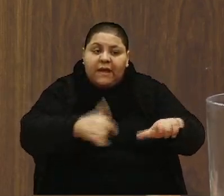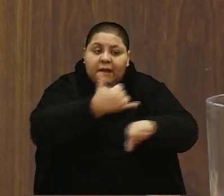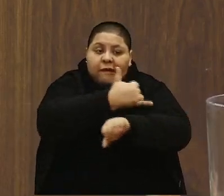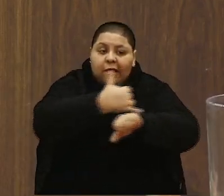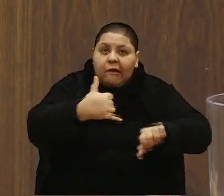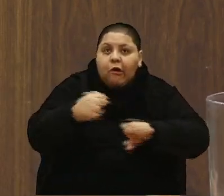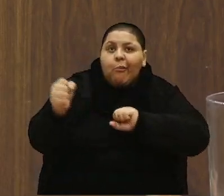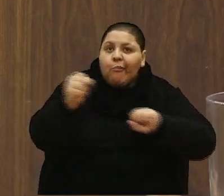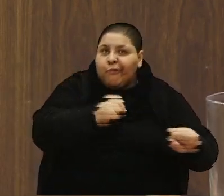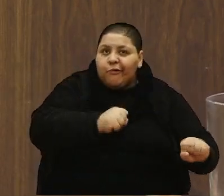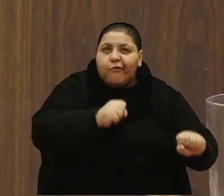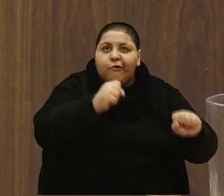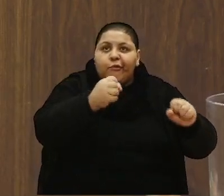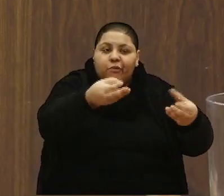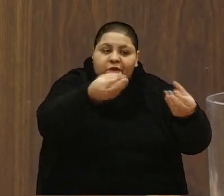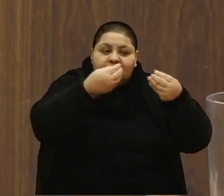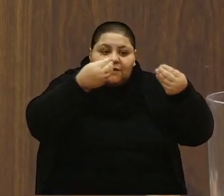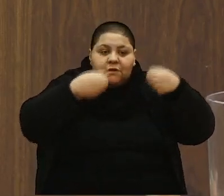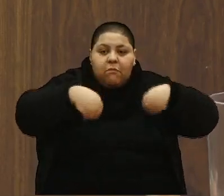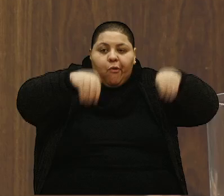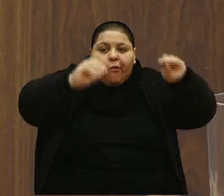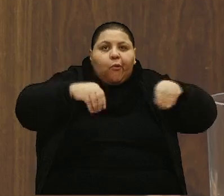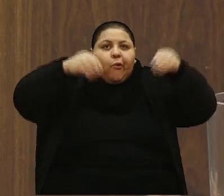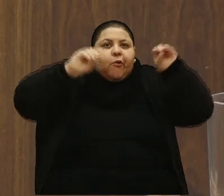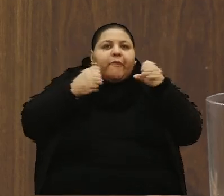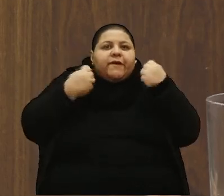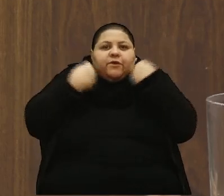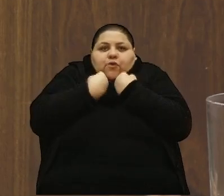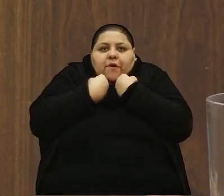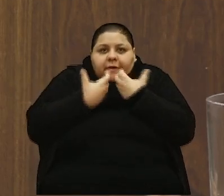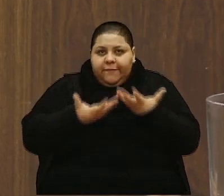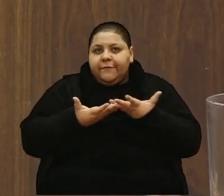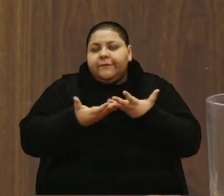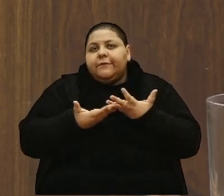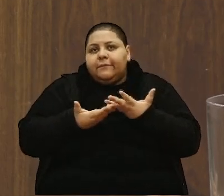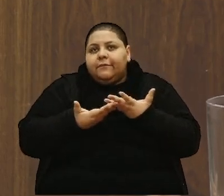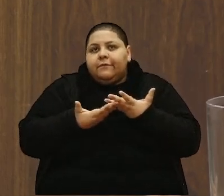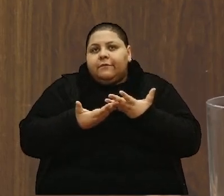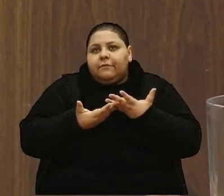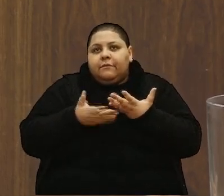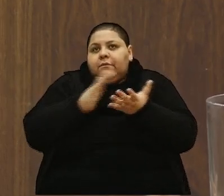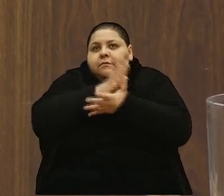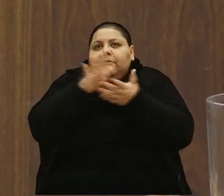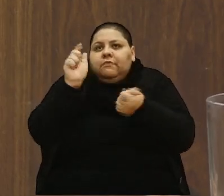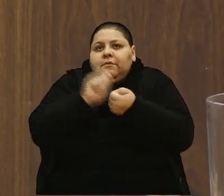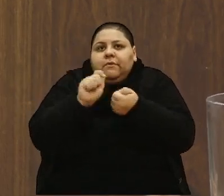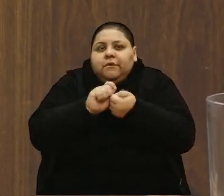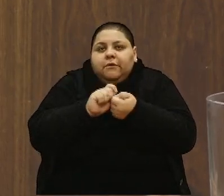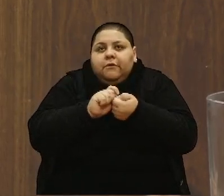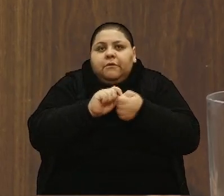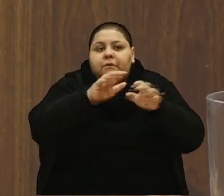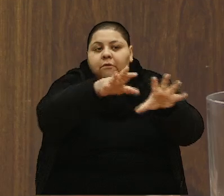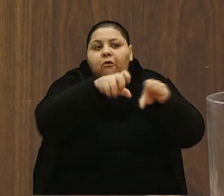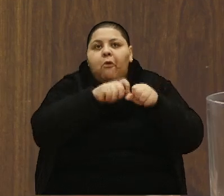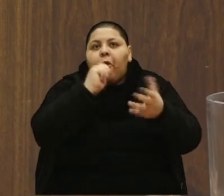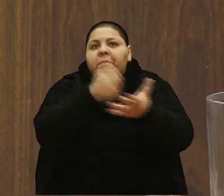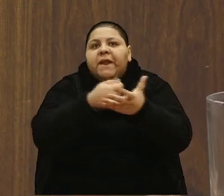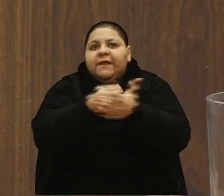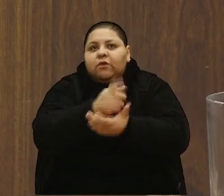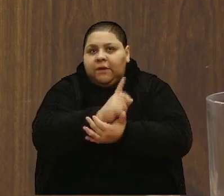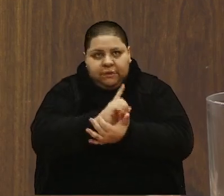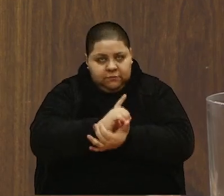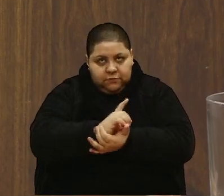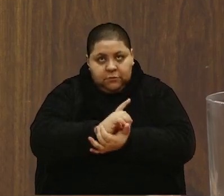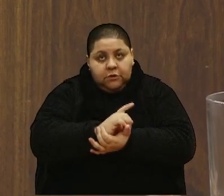receber um cobertor, alguma coisa, porque ninguém vai fazer uma remoção obrigatória,